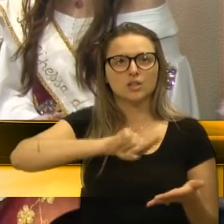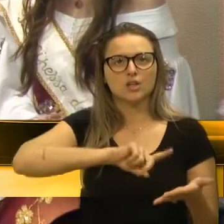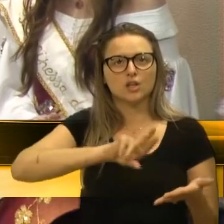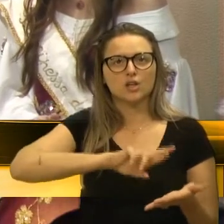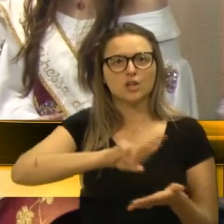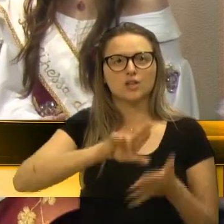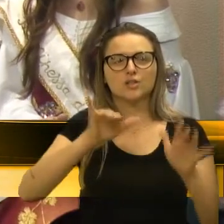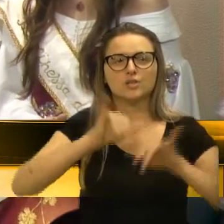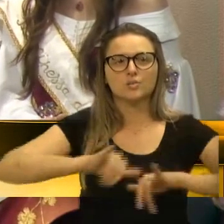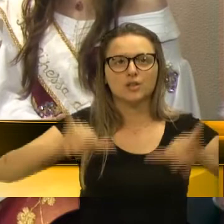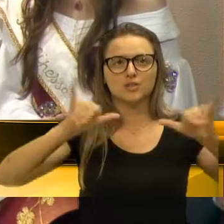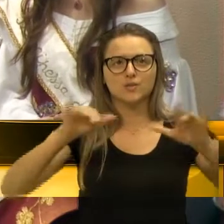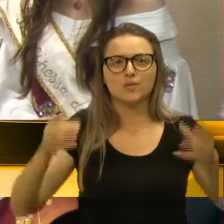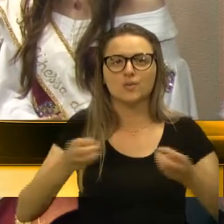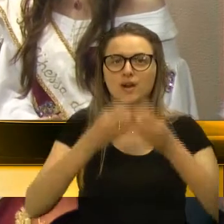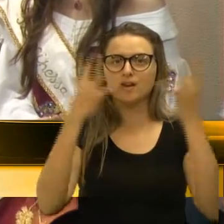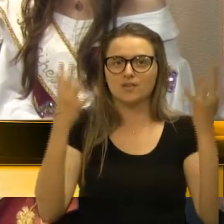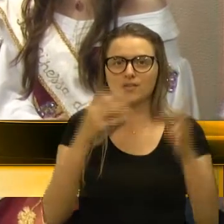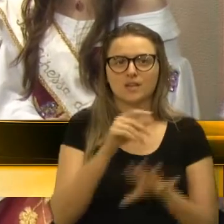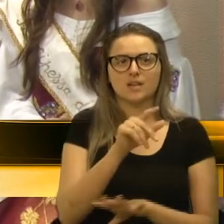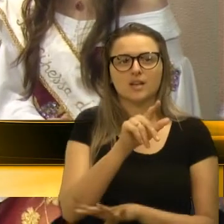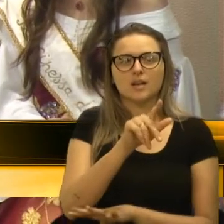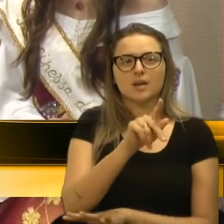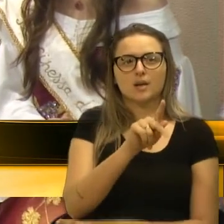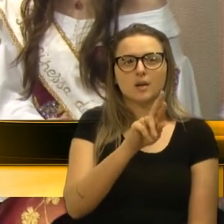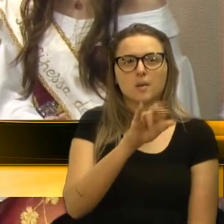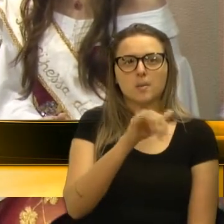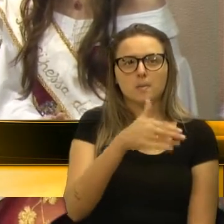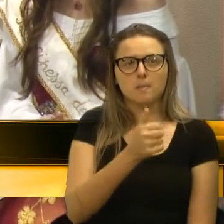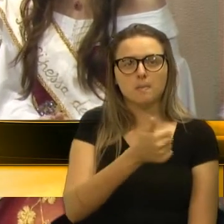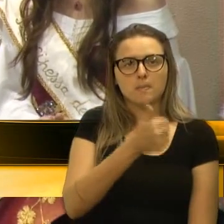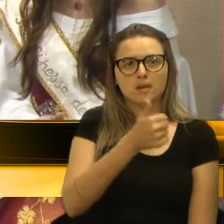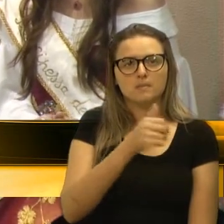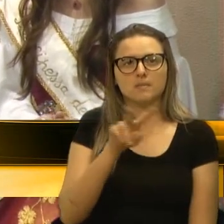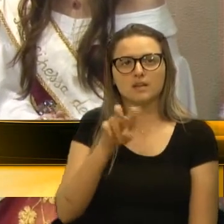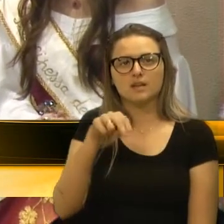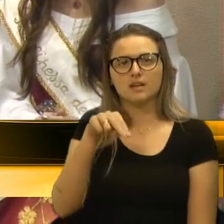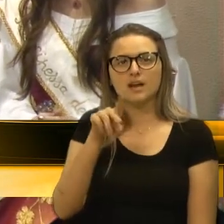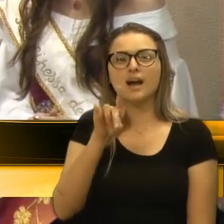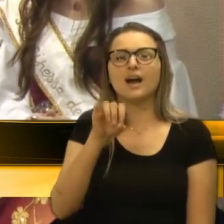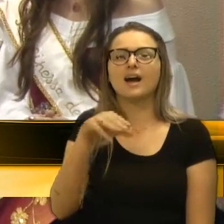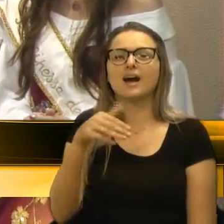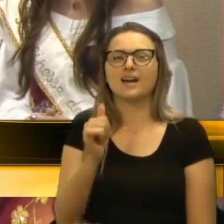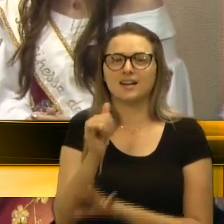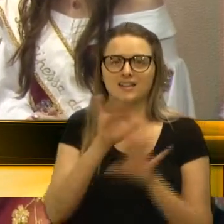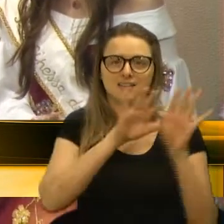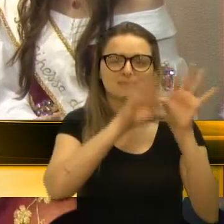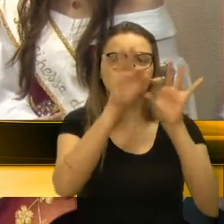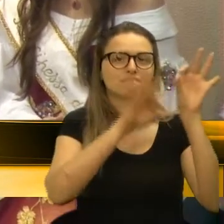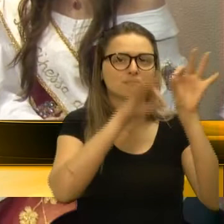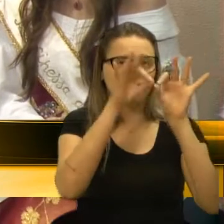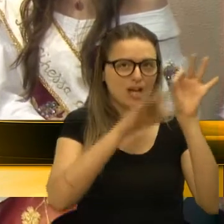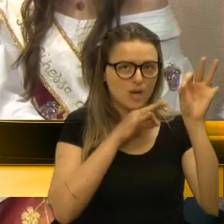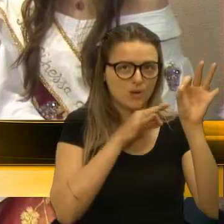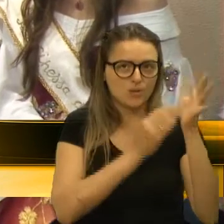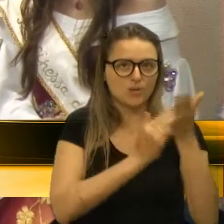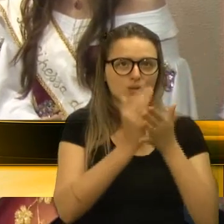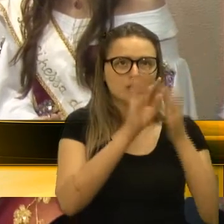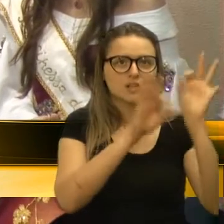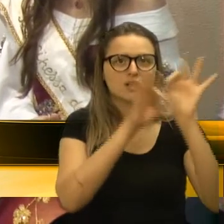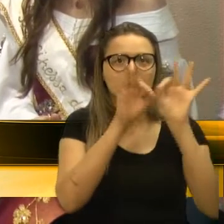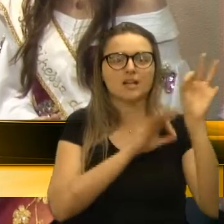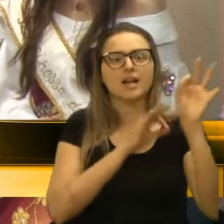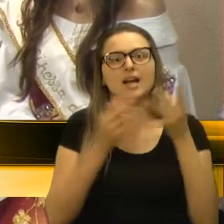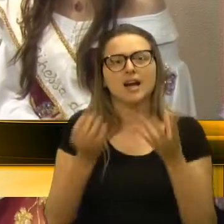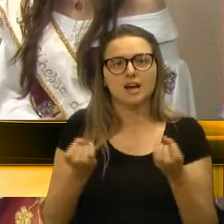a nossa festa maior. La Prima Vendemia, então, ela celebra a colheita das primeiras uvas. Diferente dos outros anos, então, a